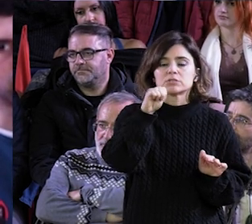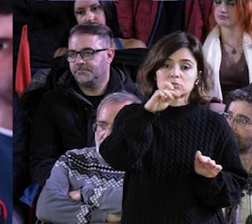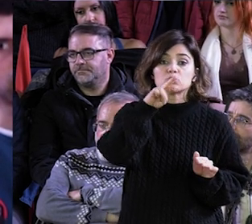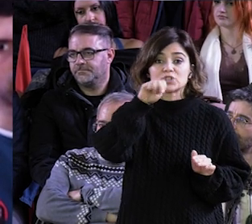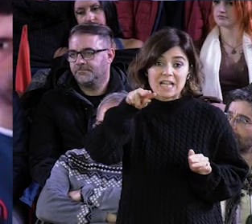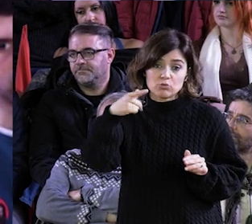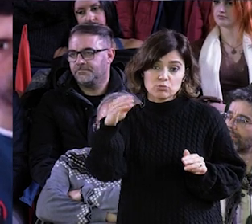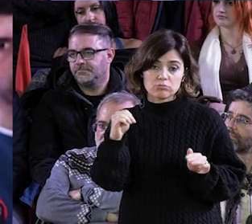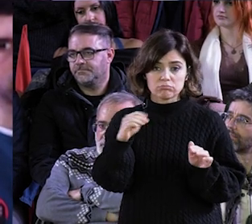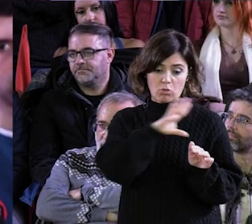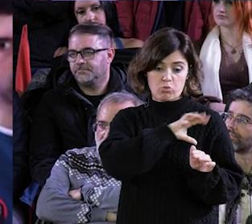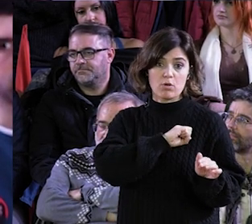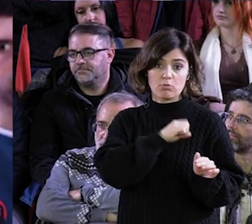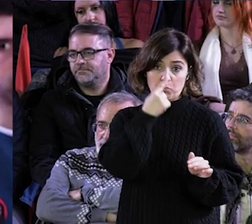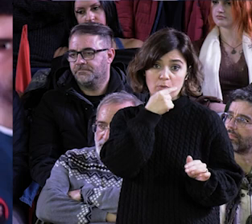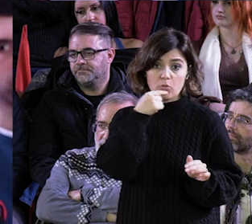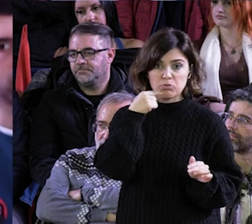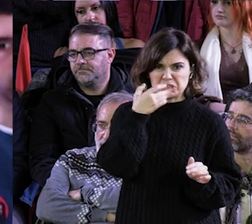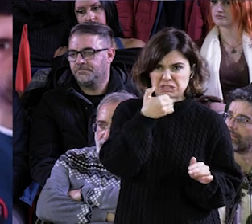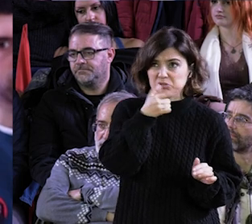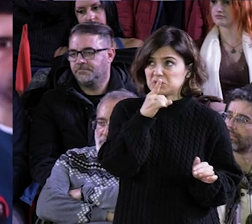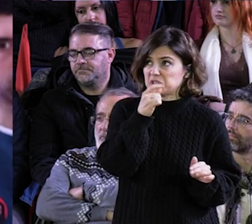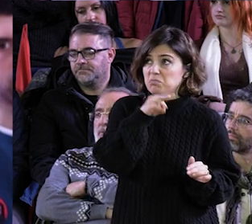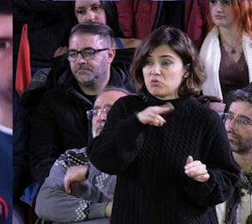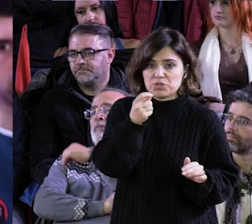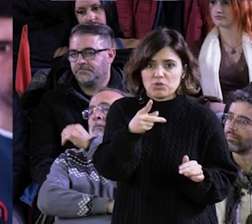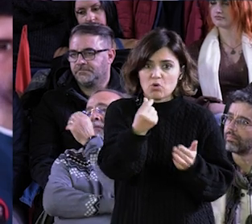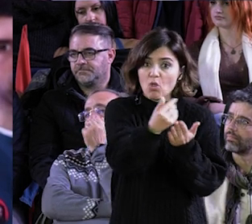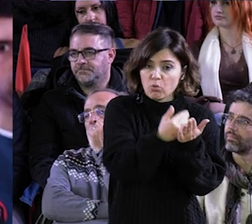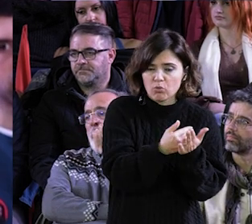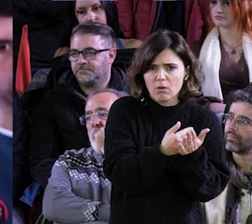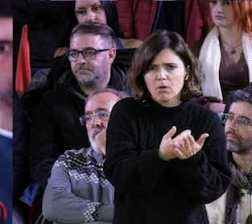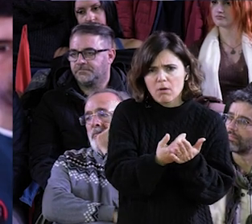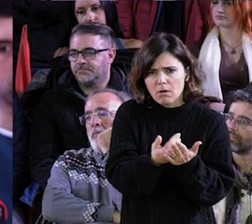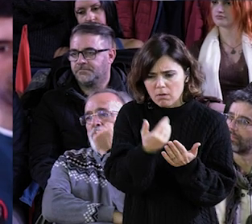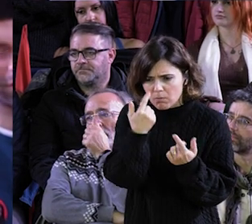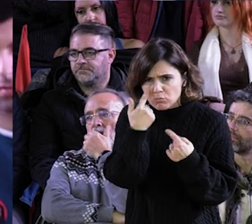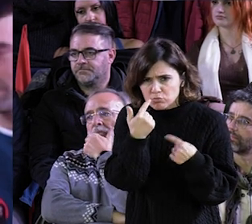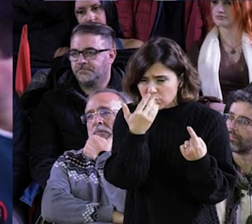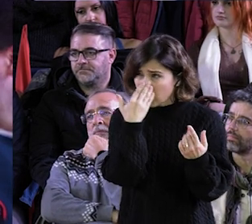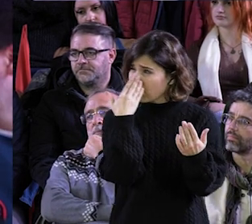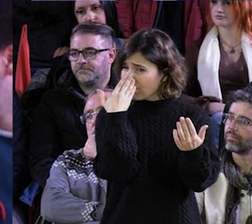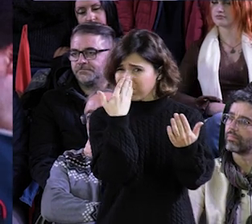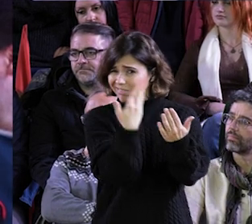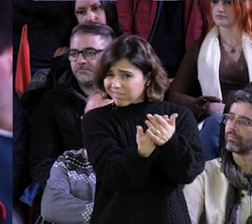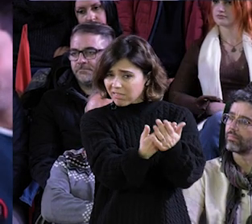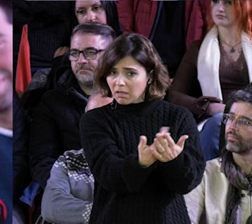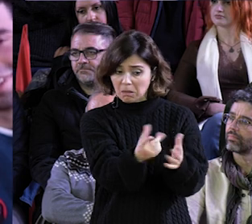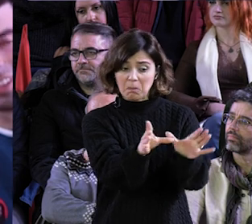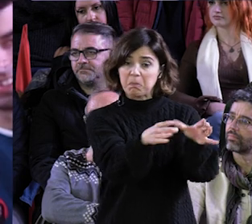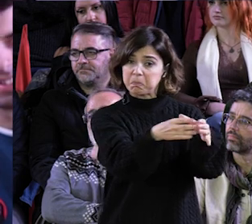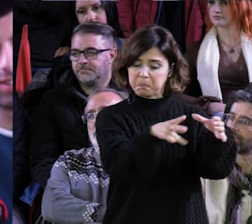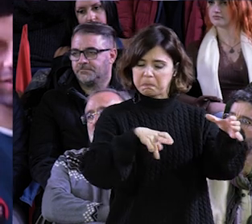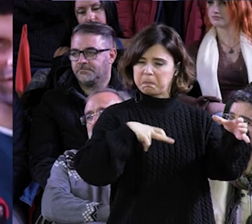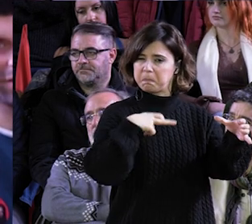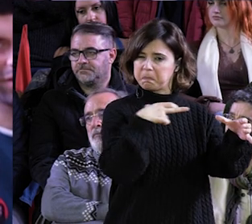fez 756 milhões de euros de lucro, mostrou a distinta lata que tem a elite, a tal que herda, como cantava o